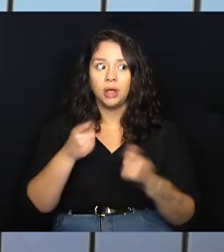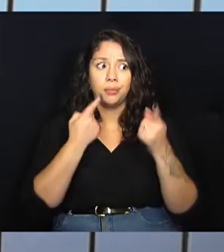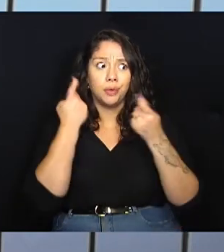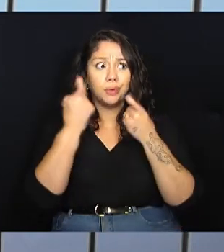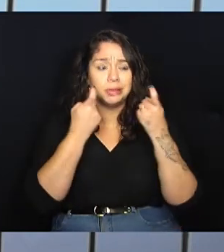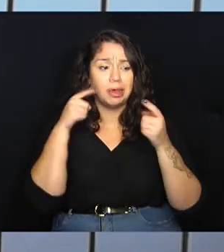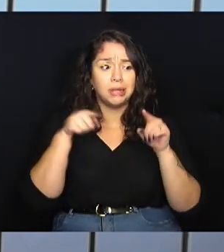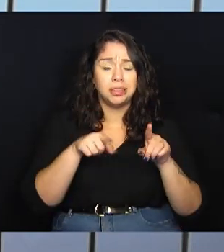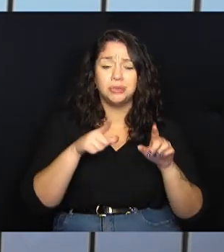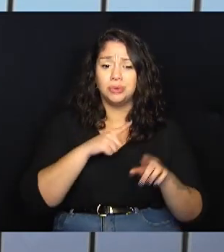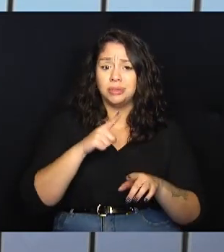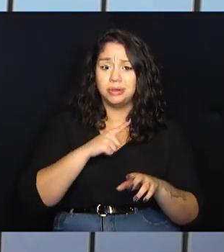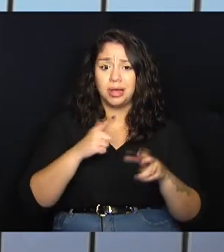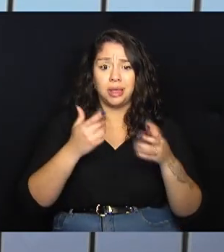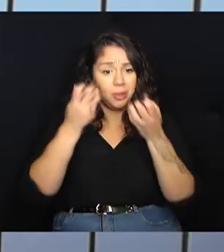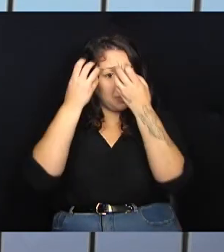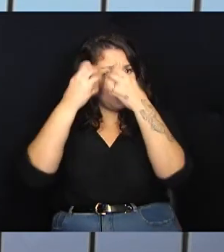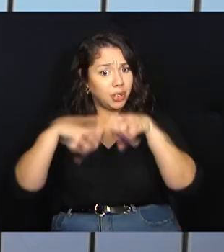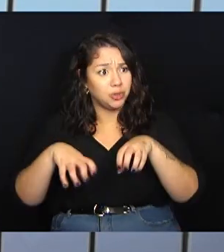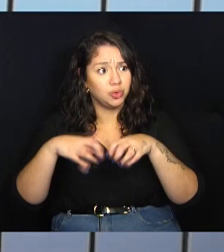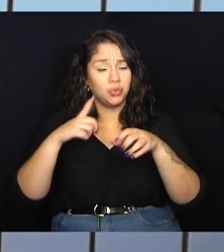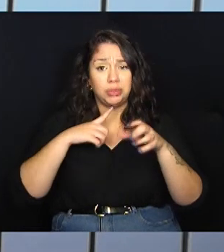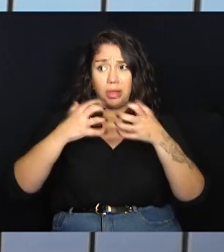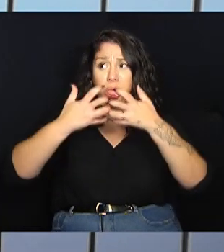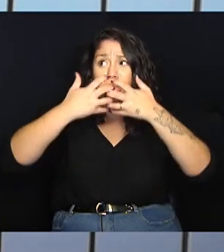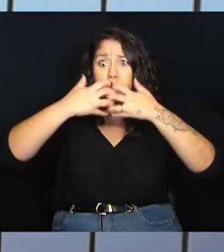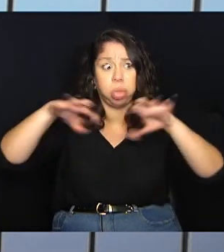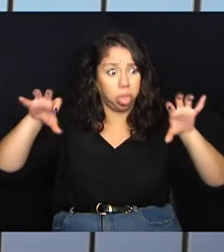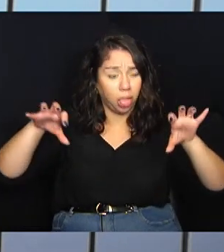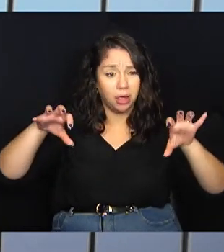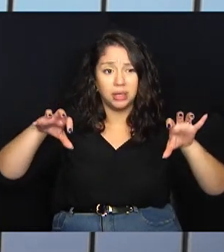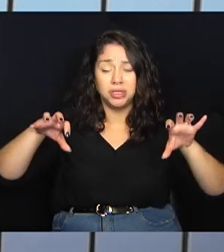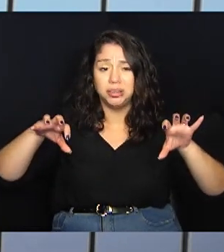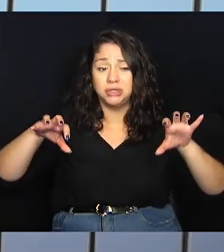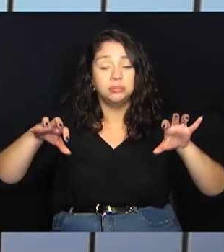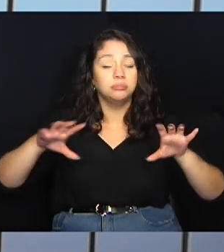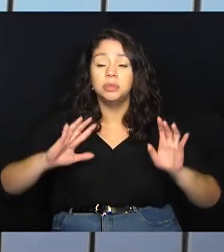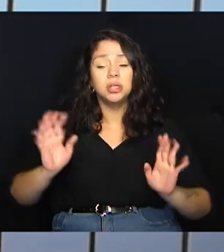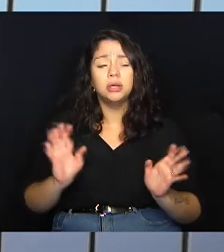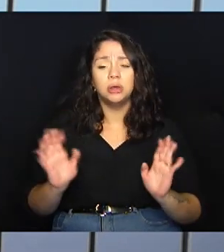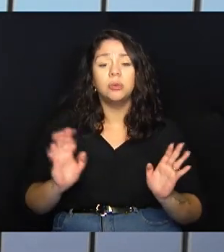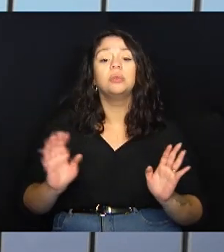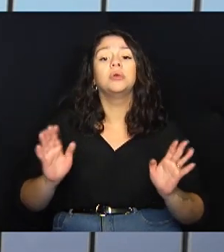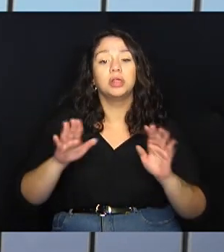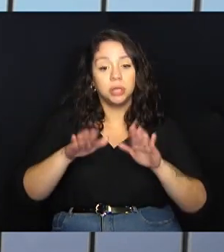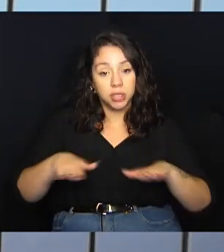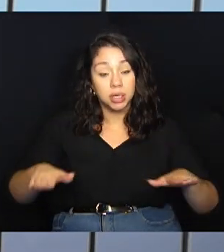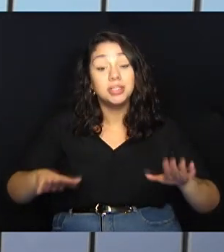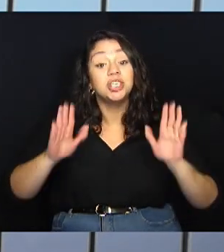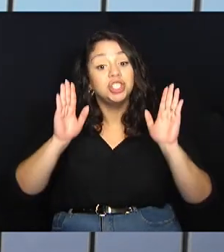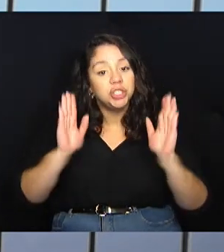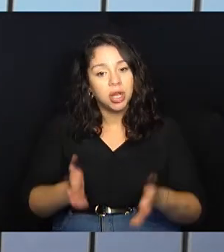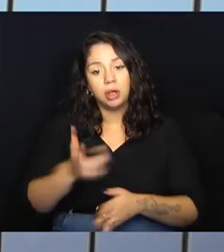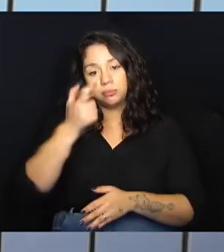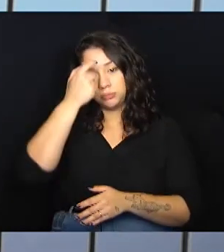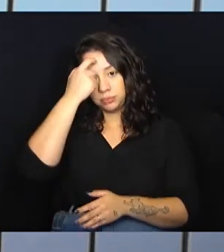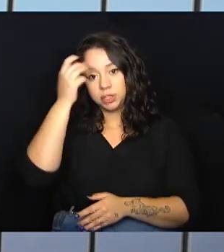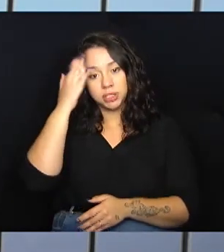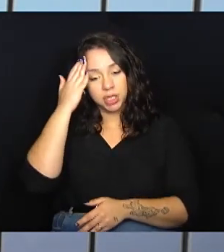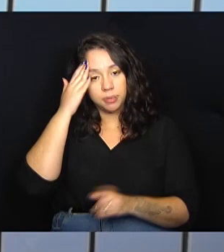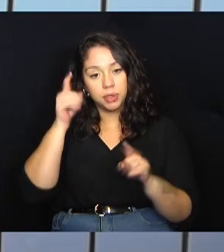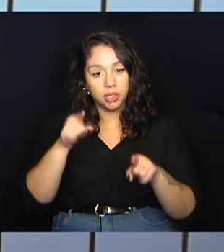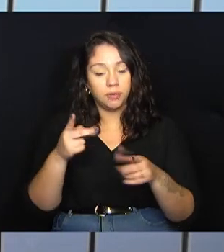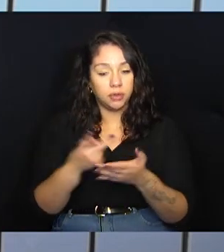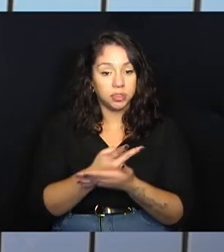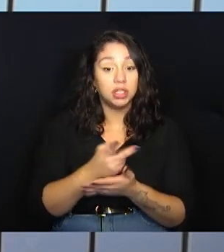vai causar um prejuízo, uma ruptura para a criança. Não, ela sabe que isso vai acontecer e ela sabe que ela